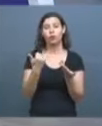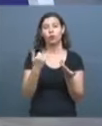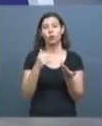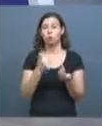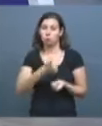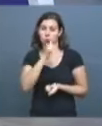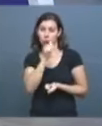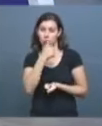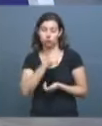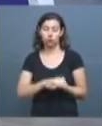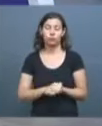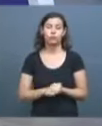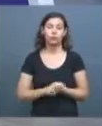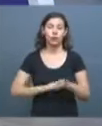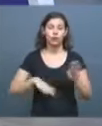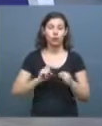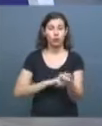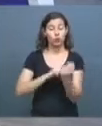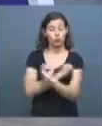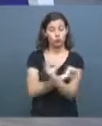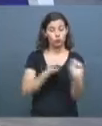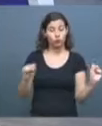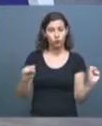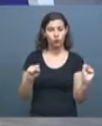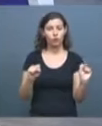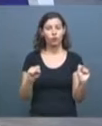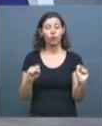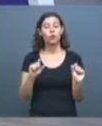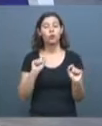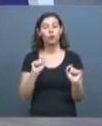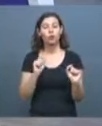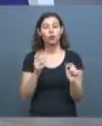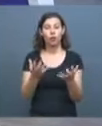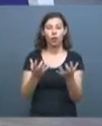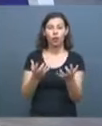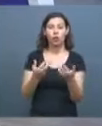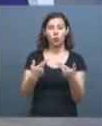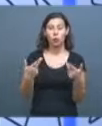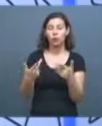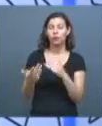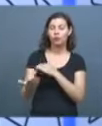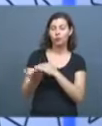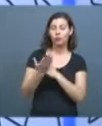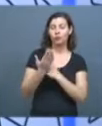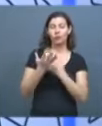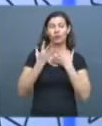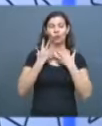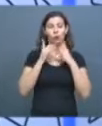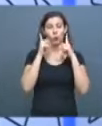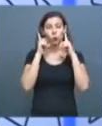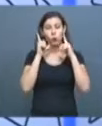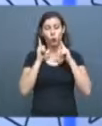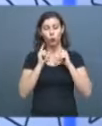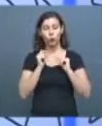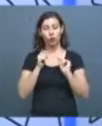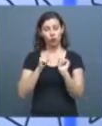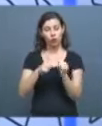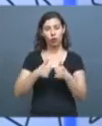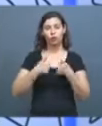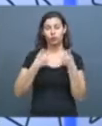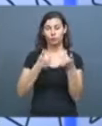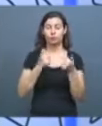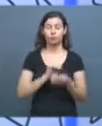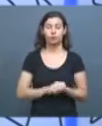ampla, porque nesse estresse eles buscam alguma coisa que lhe dê um tipo de prazer e buscam uma fonte errada. Né? E existe todo um